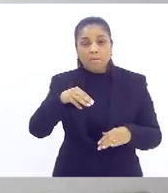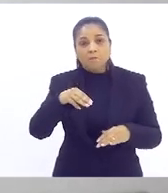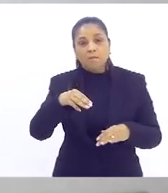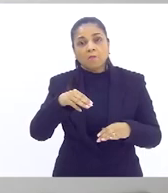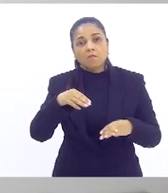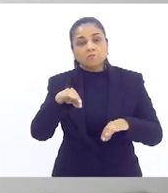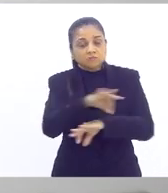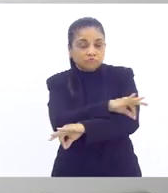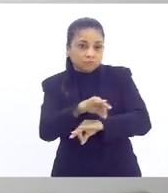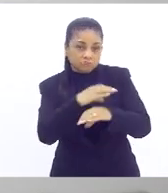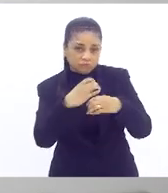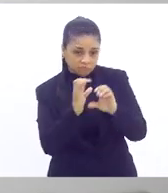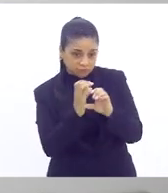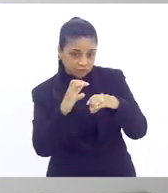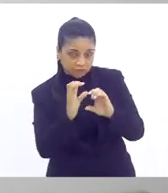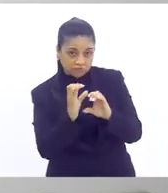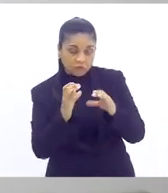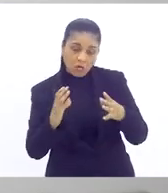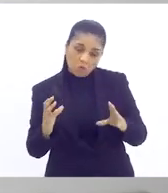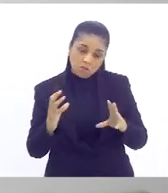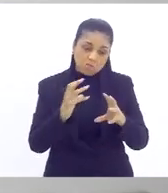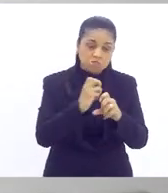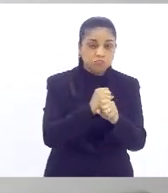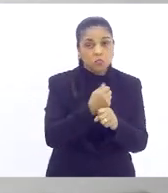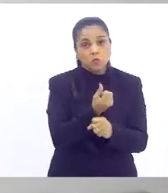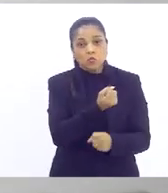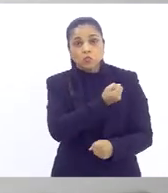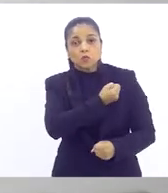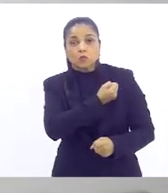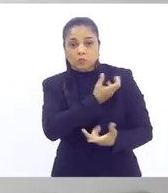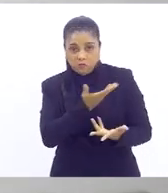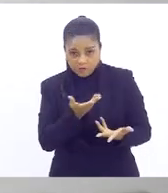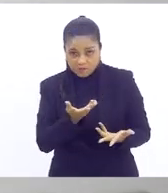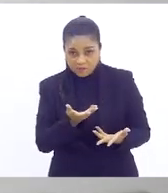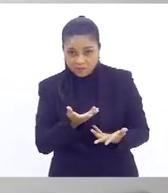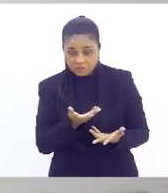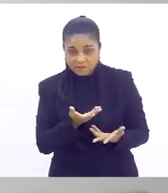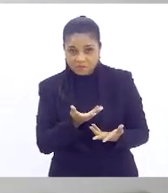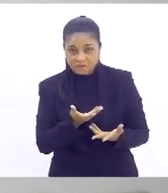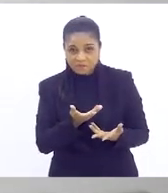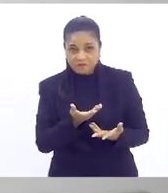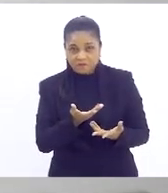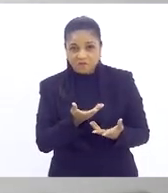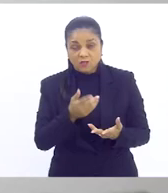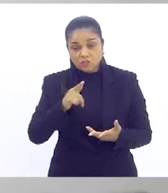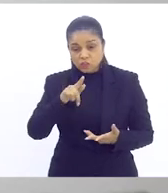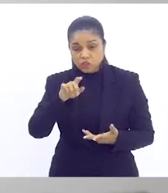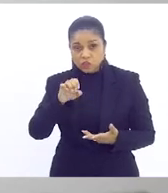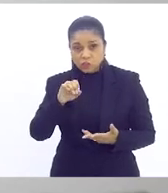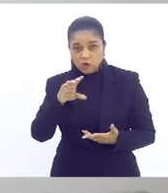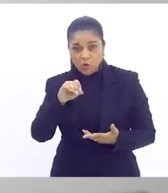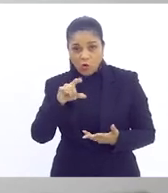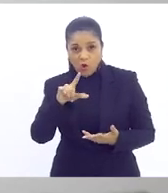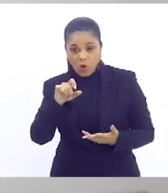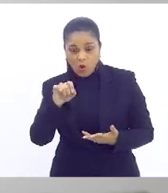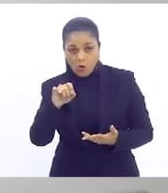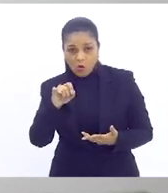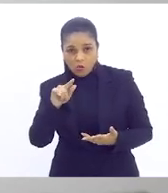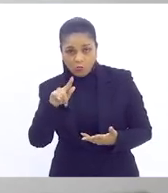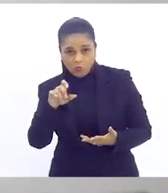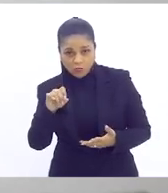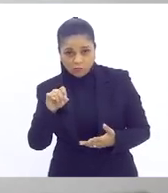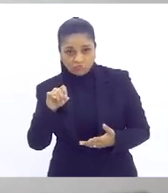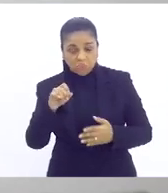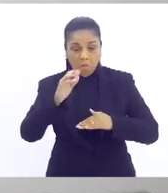o maior número Claro geólogo é um profissional